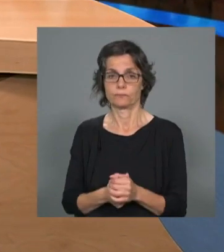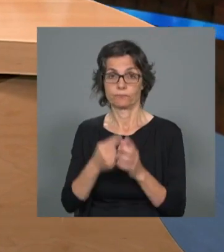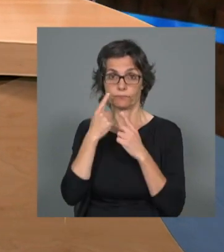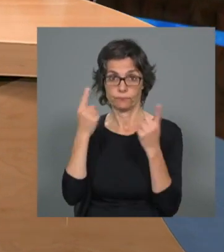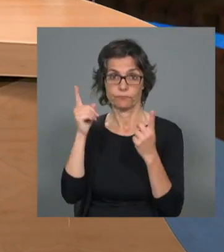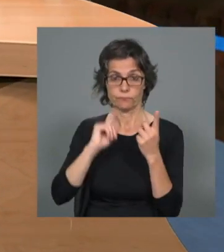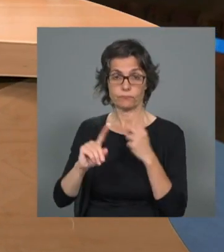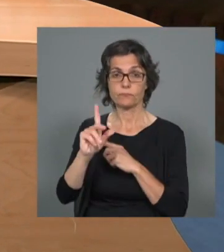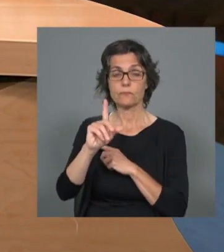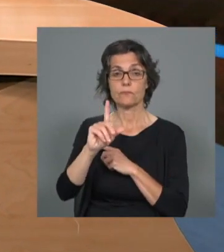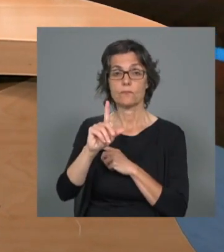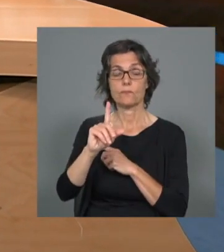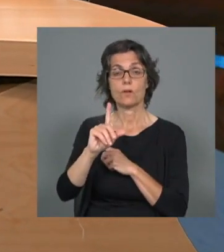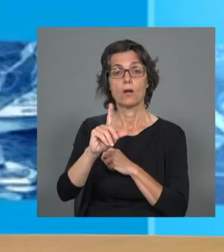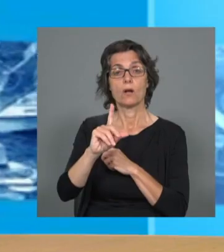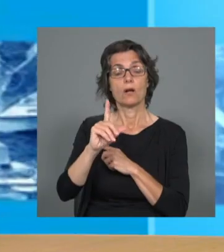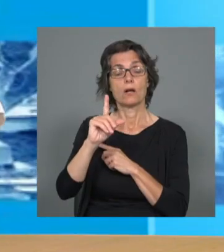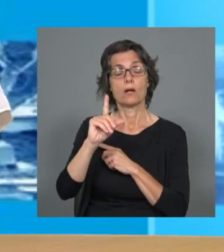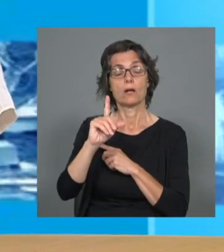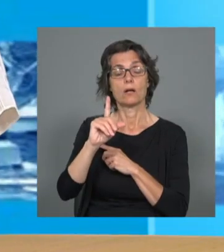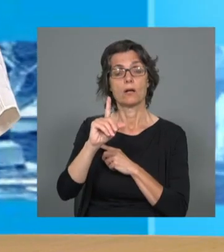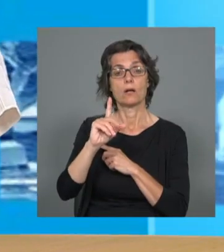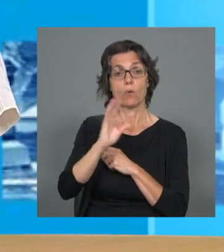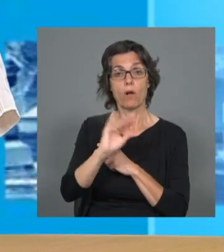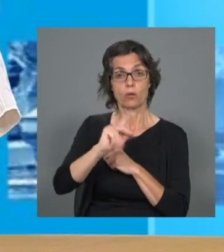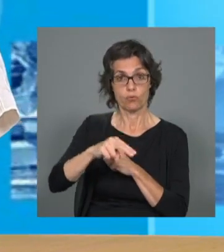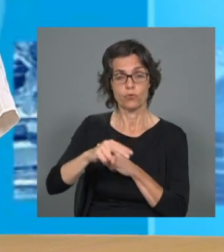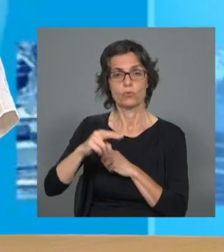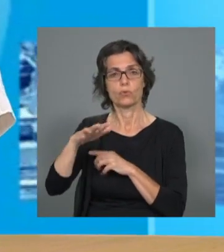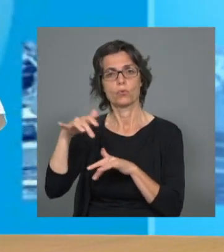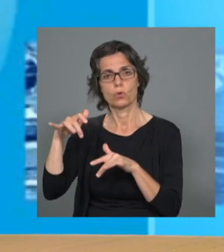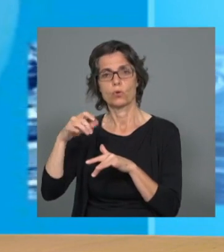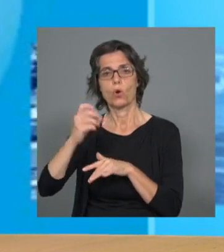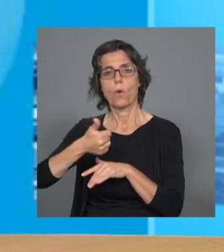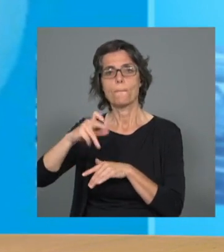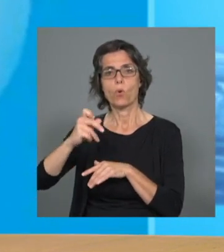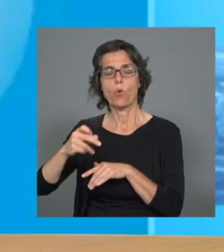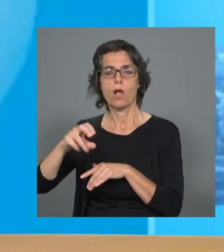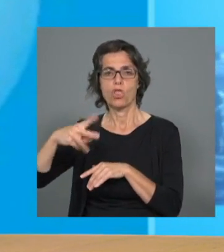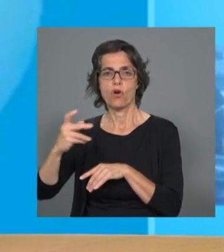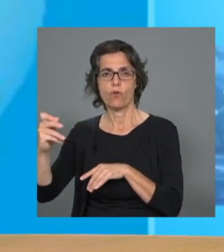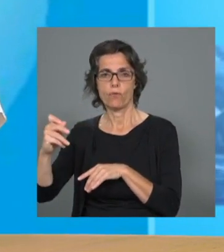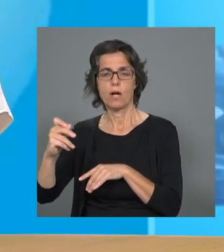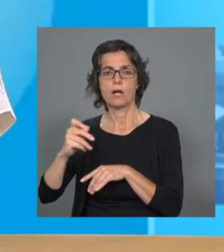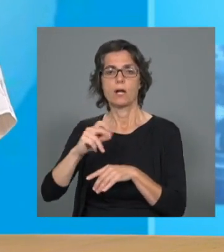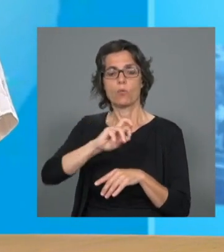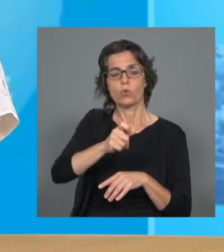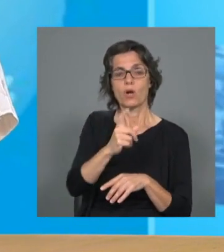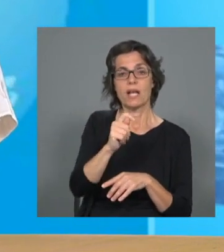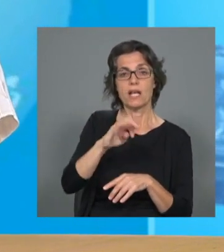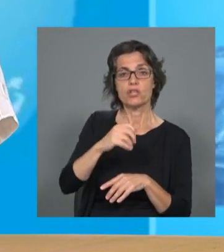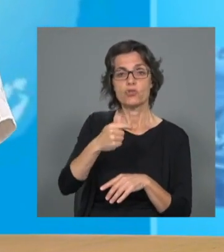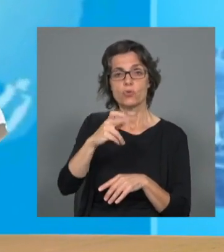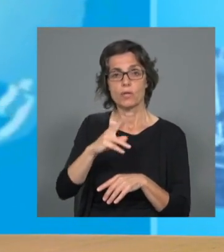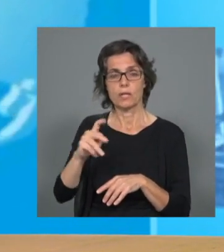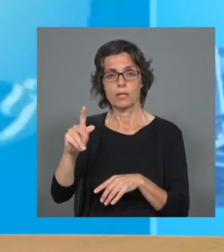4 de junho no Auditório da Boa Nova, no Estoril, e dia 4, pronto, sexta-feira. Depois no